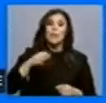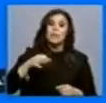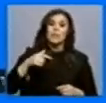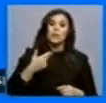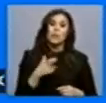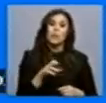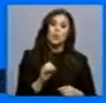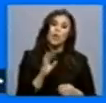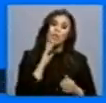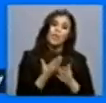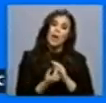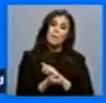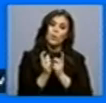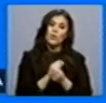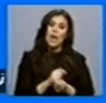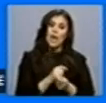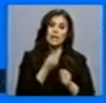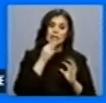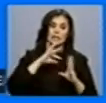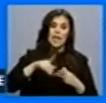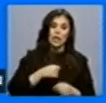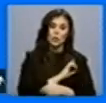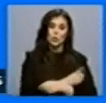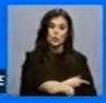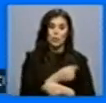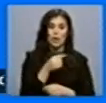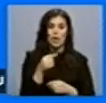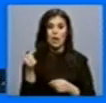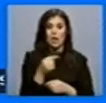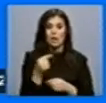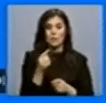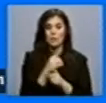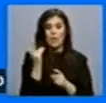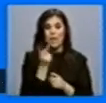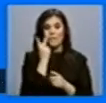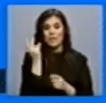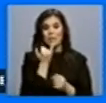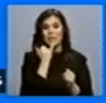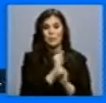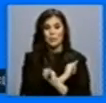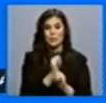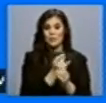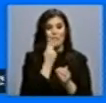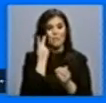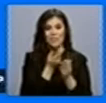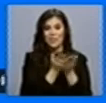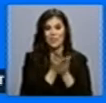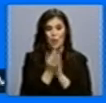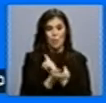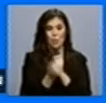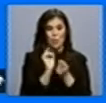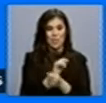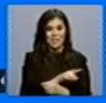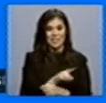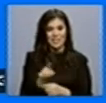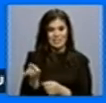superterra. Más notícias, obviamente, uma vez mais para a vida. Obviamente que a vida não consegue resistir a uma mudança, digamos assim, desse tipo